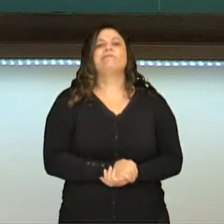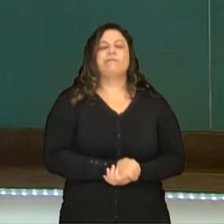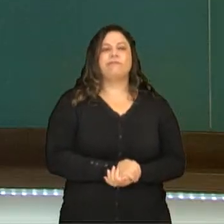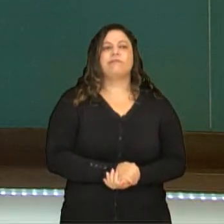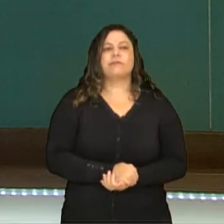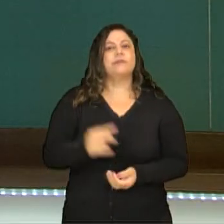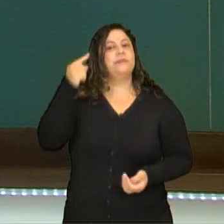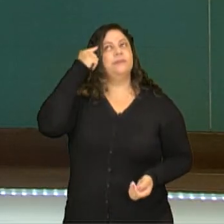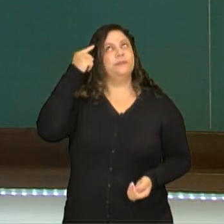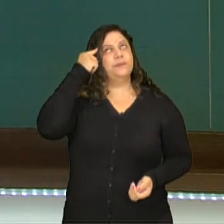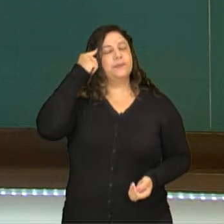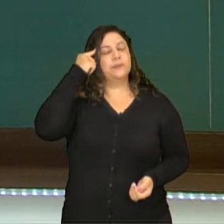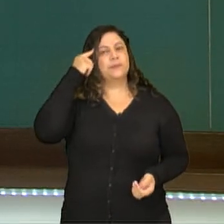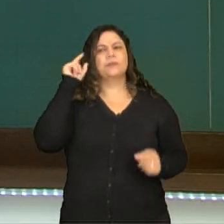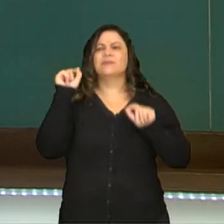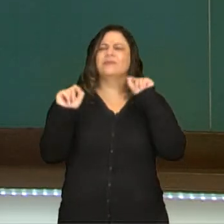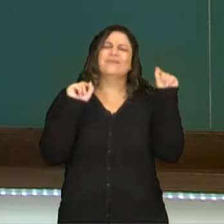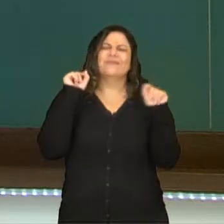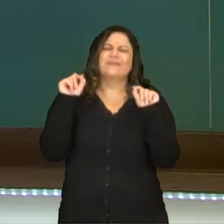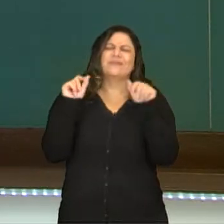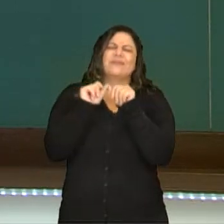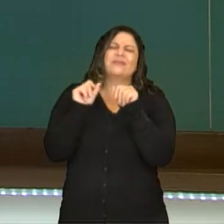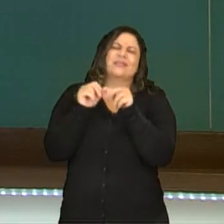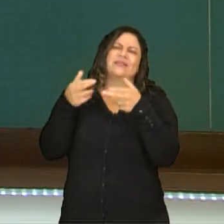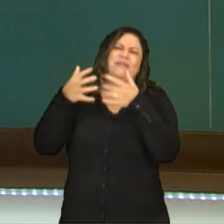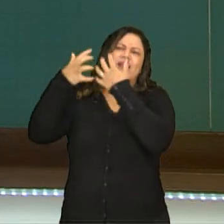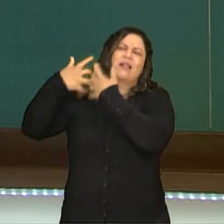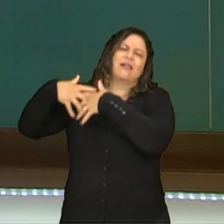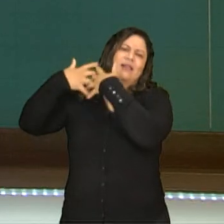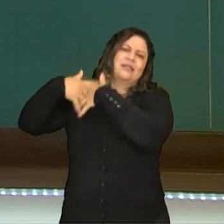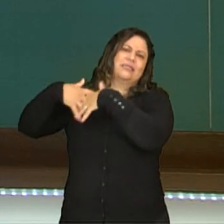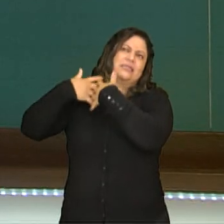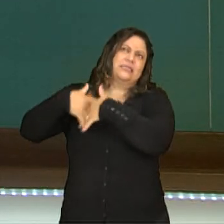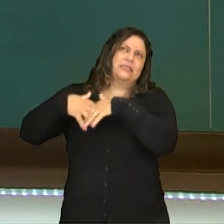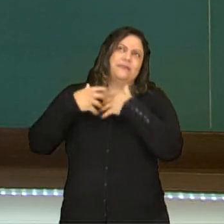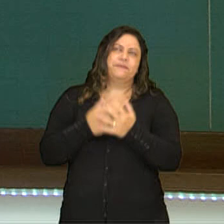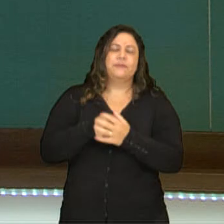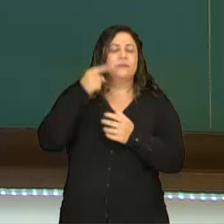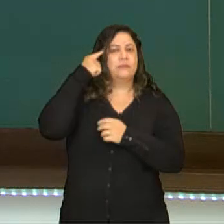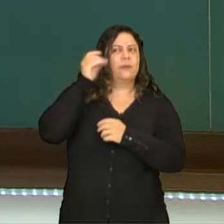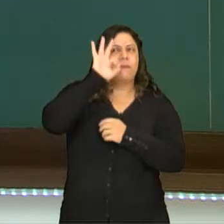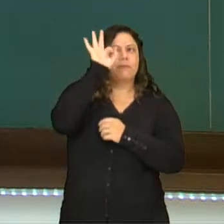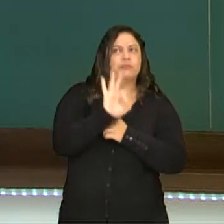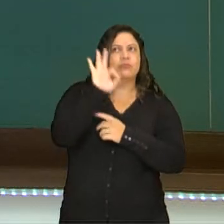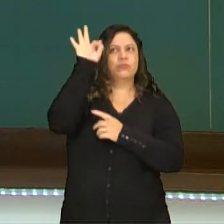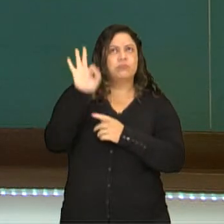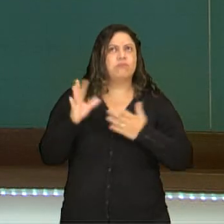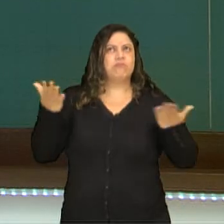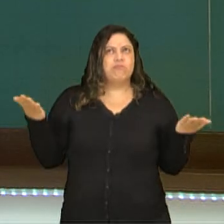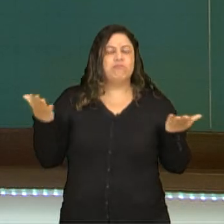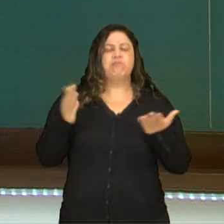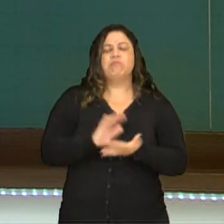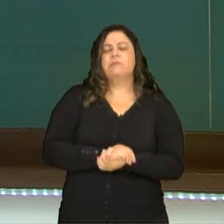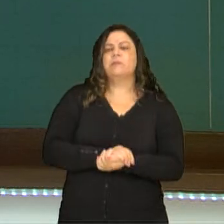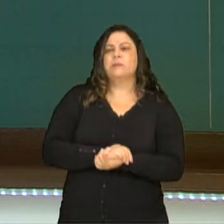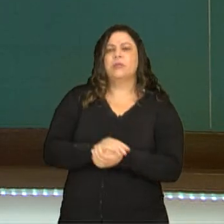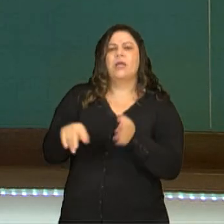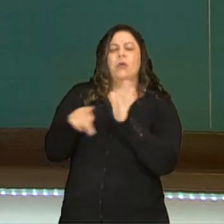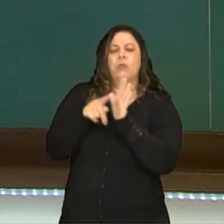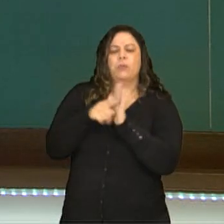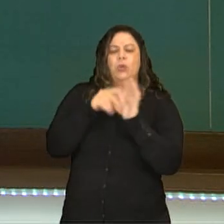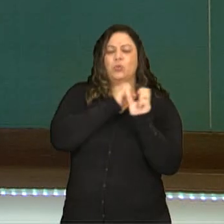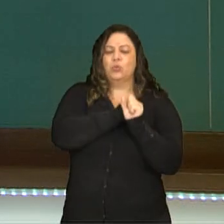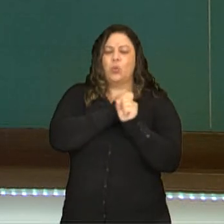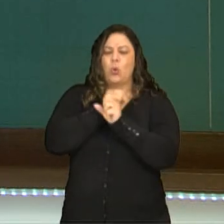Então, pensa lá. O que você pode pensar? Você pode montar uma proporção na tua cabeça. Você pode ir somando